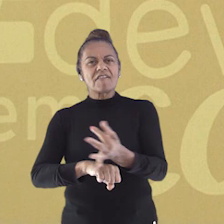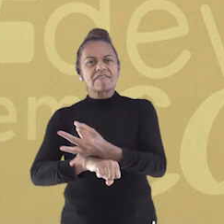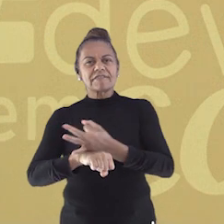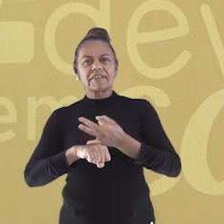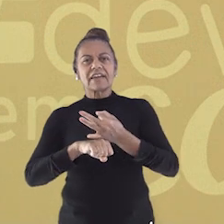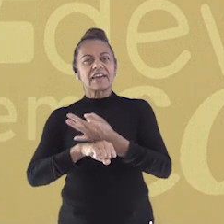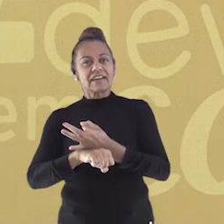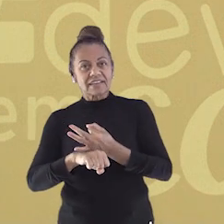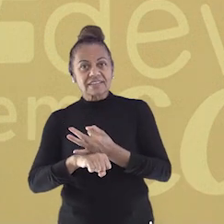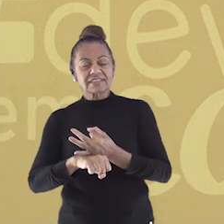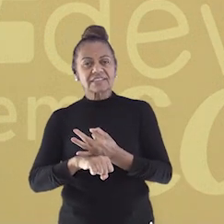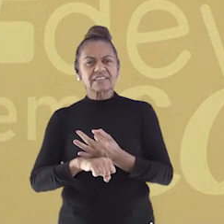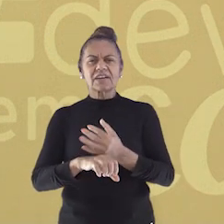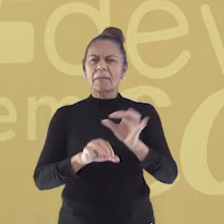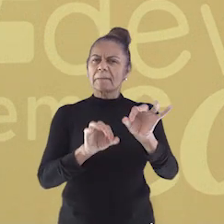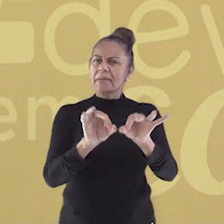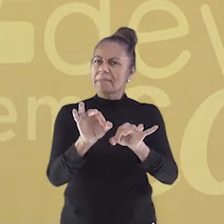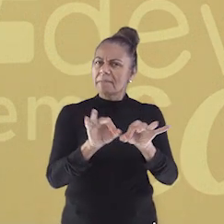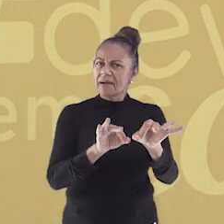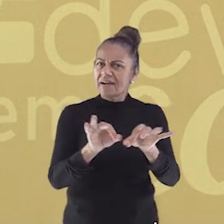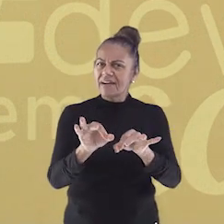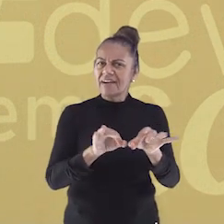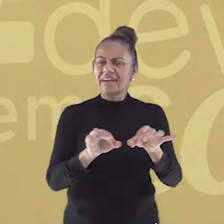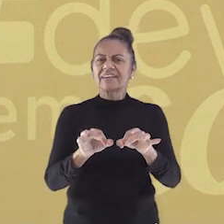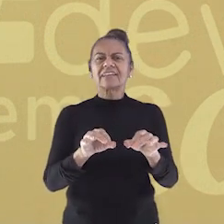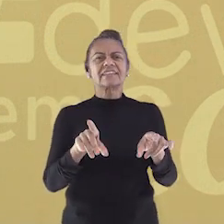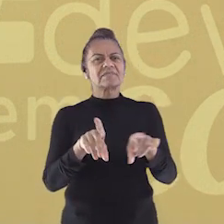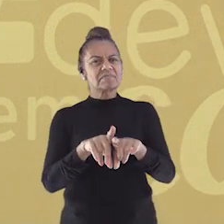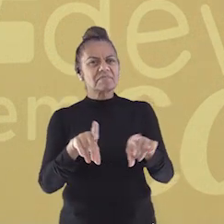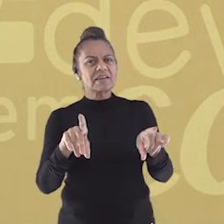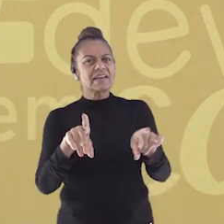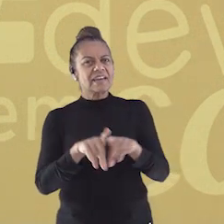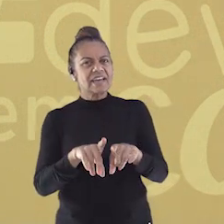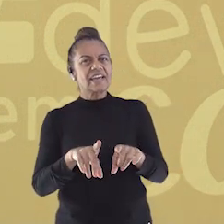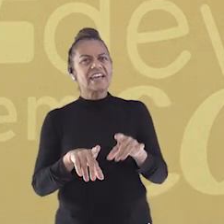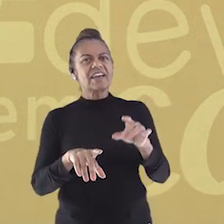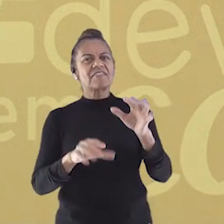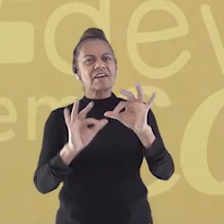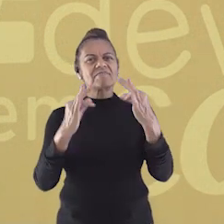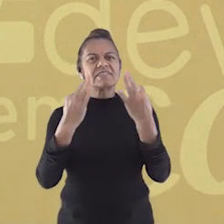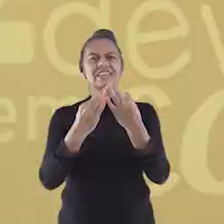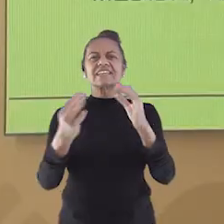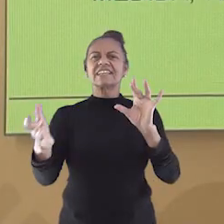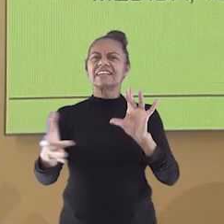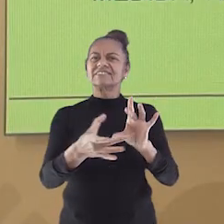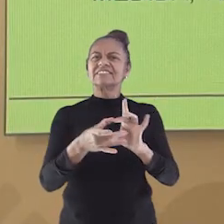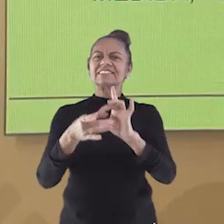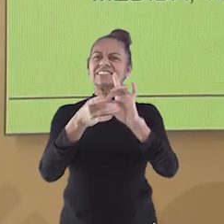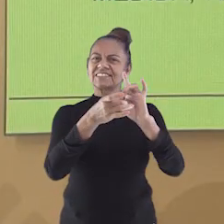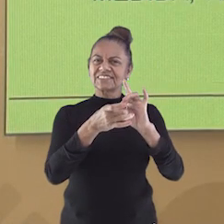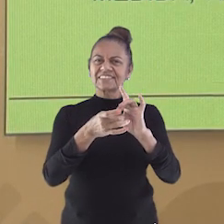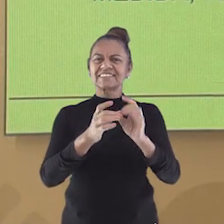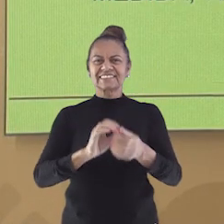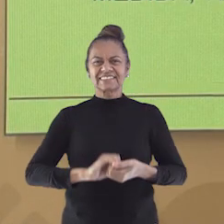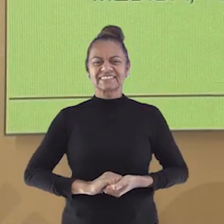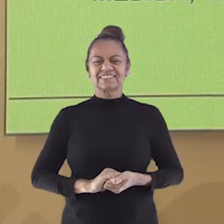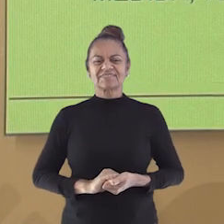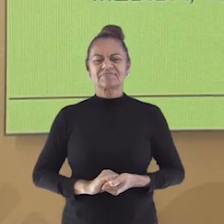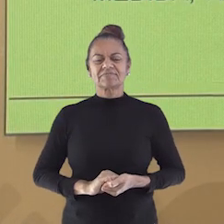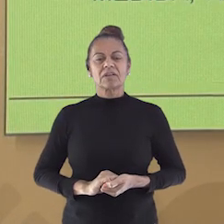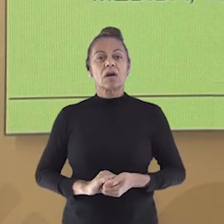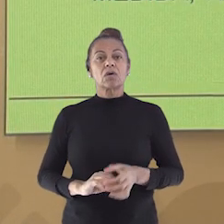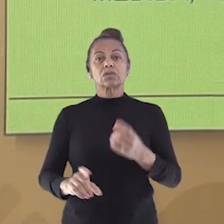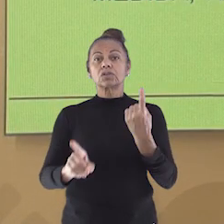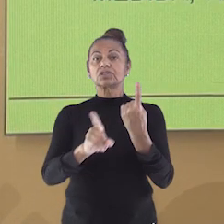também. Prepare uma receita bem gostosa e reúna sua família. Legal? Nosso encontro